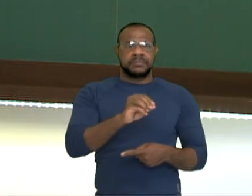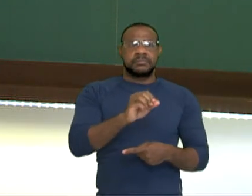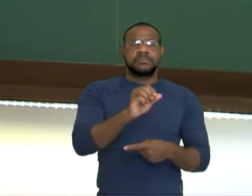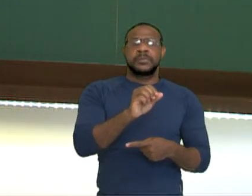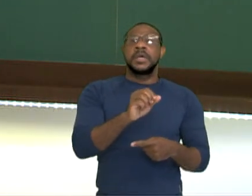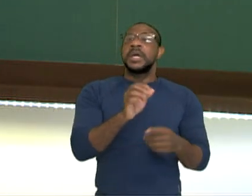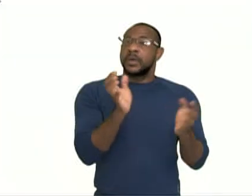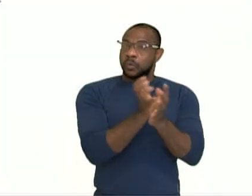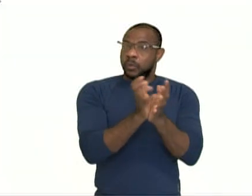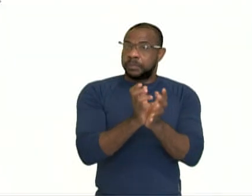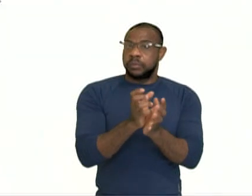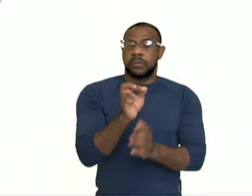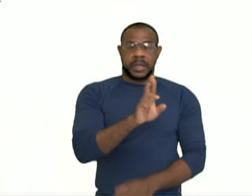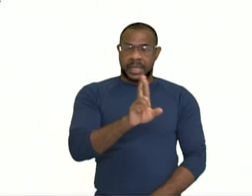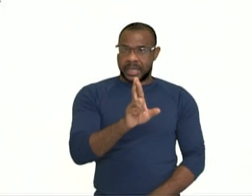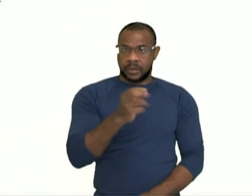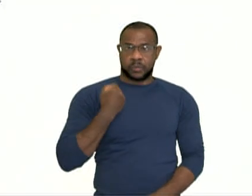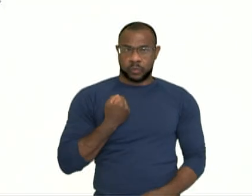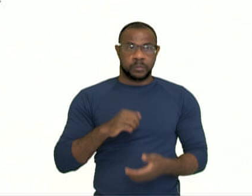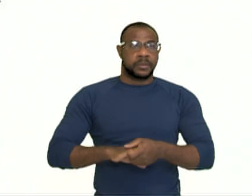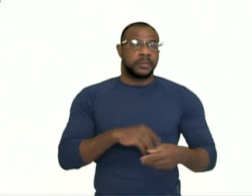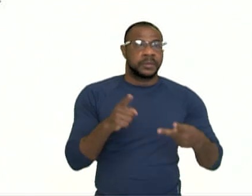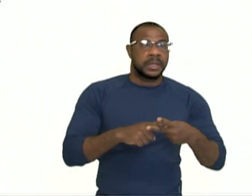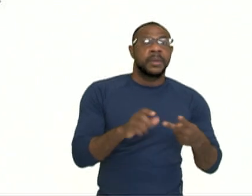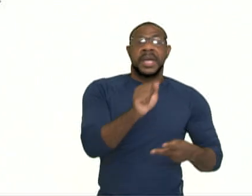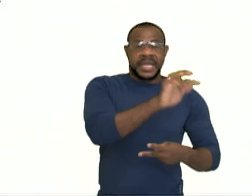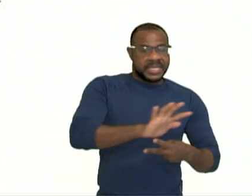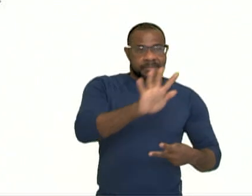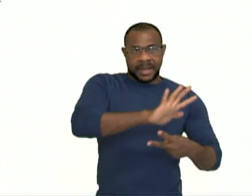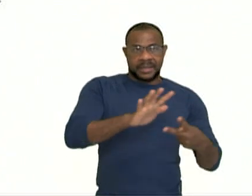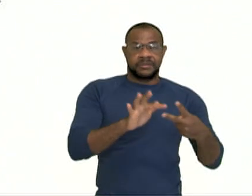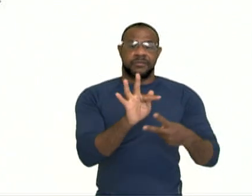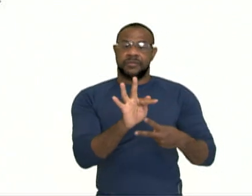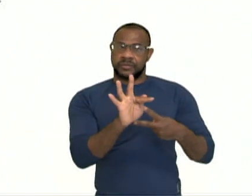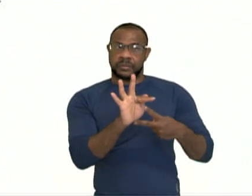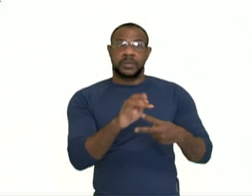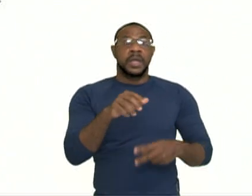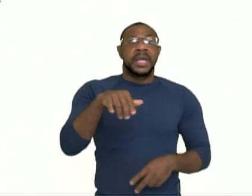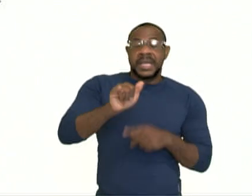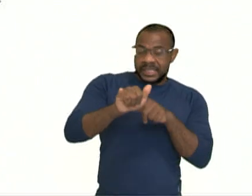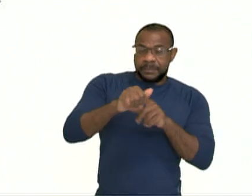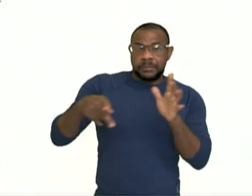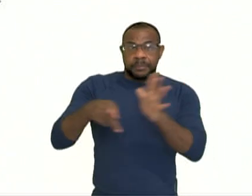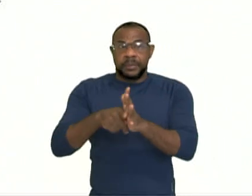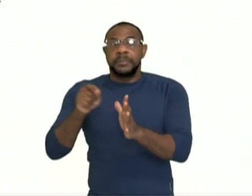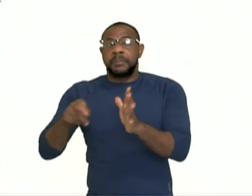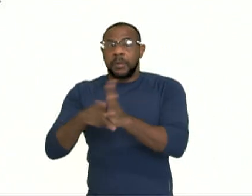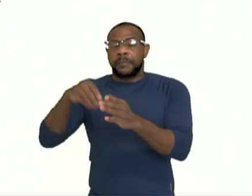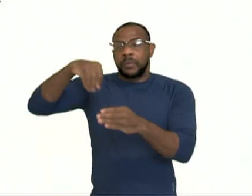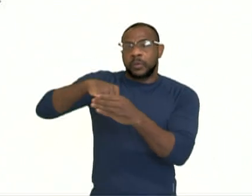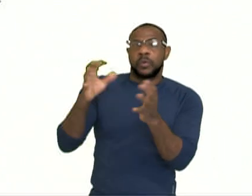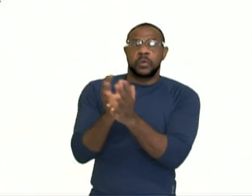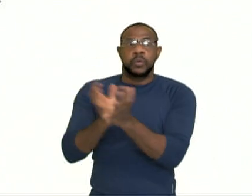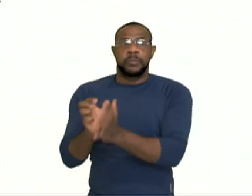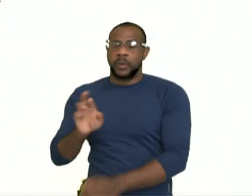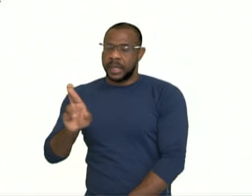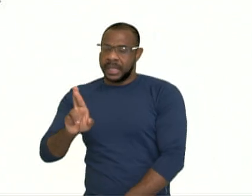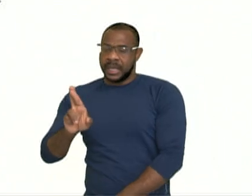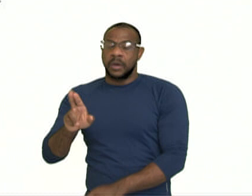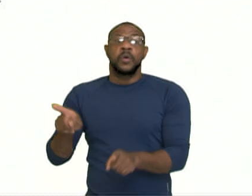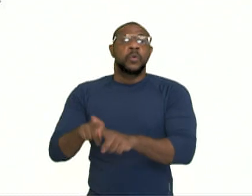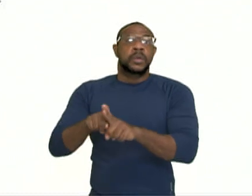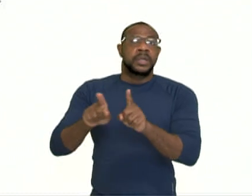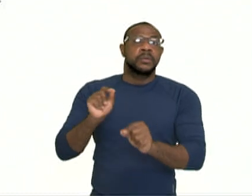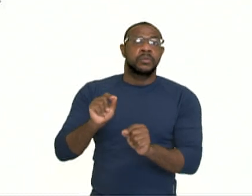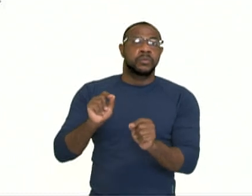reais, tenho a imagem da função, aonde y, né, pertence aos reais, tal que, qual é esse